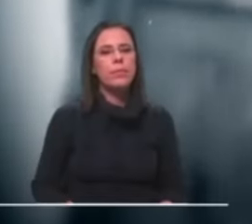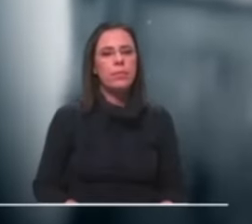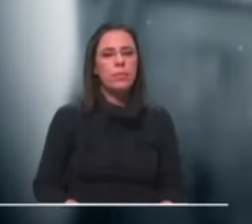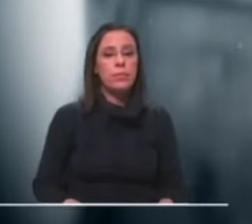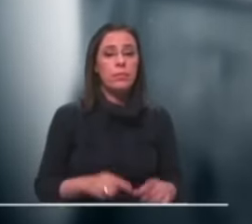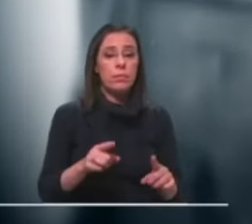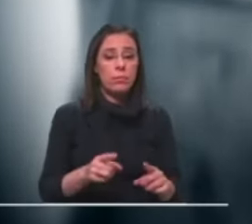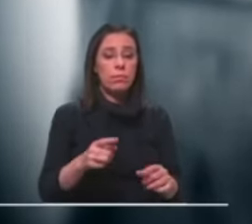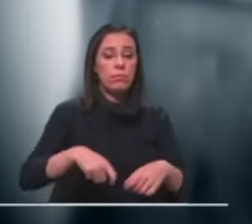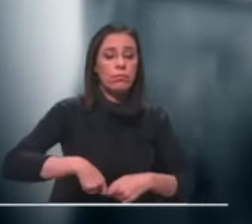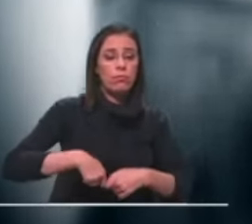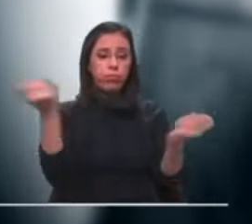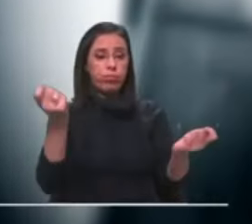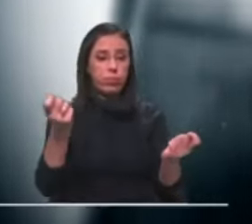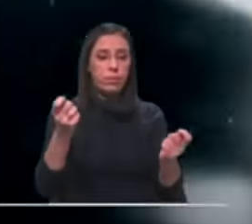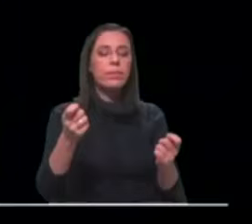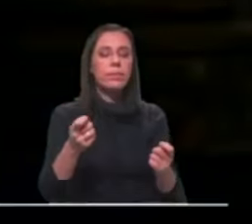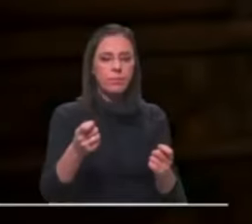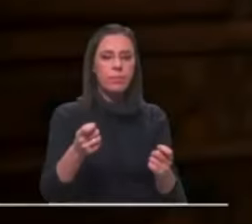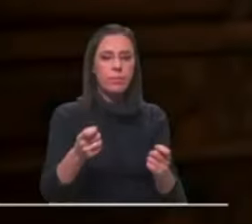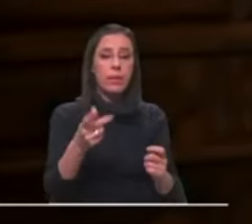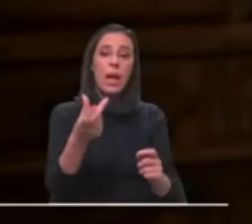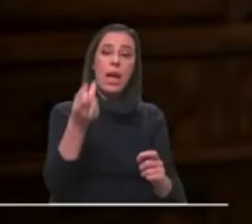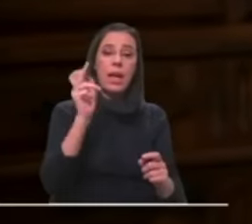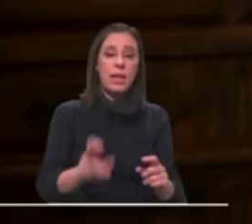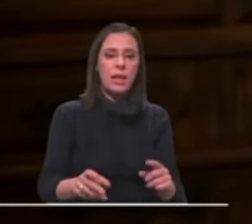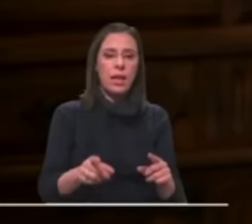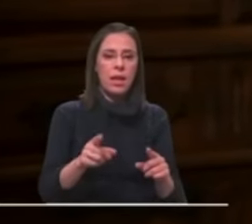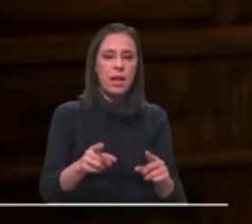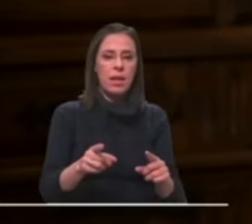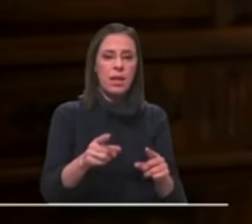E ele sacou uma naifa. Tipo, foi o azar, assim.